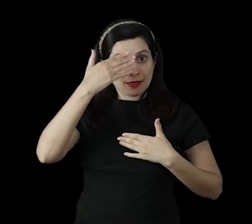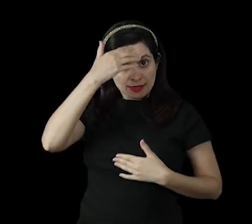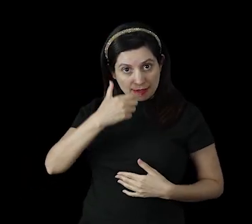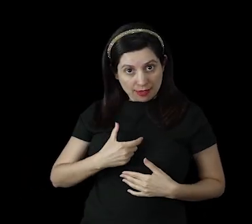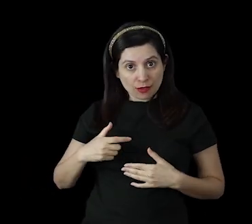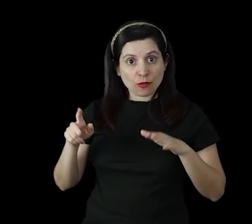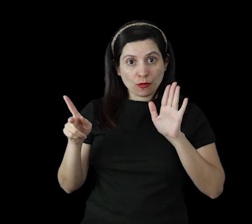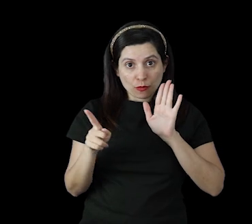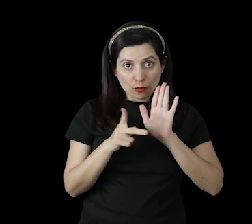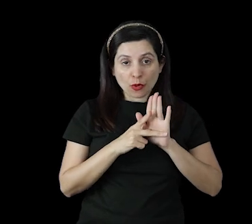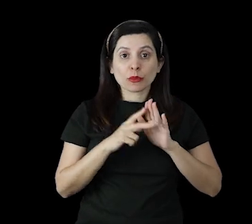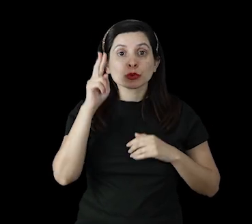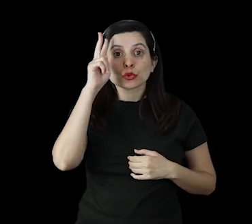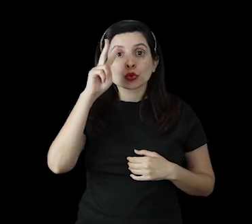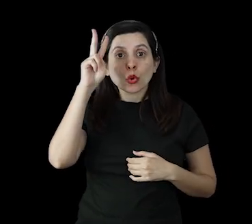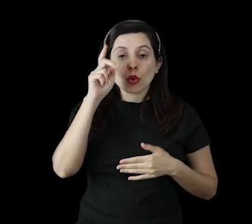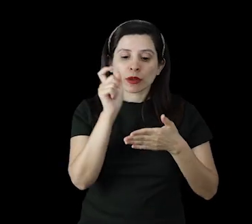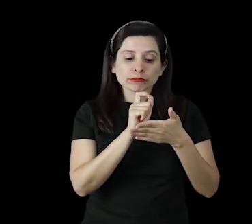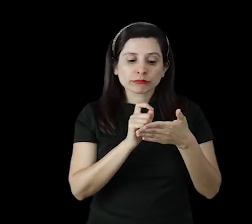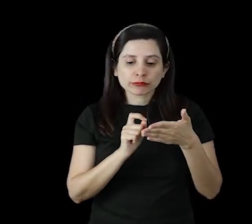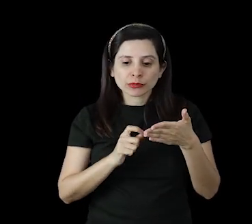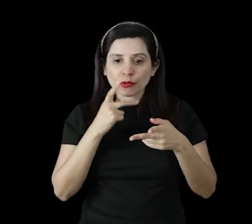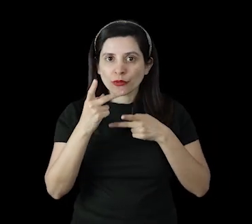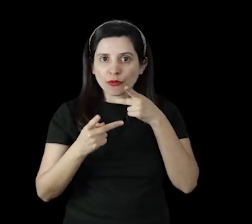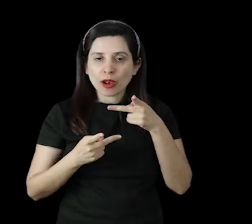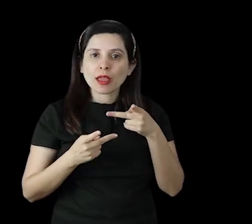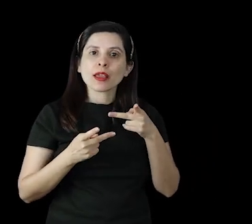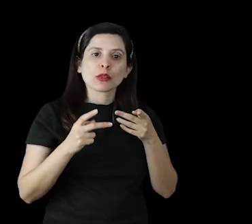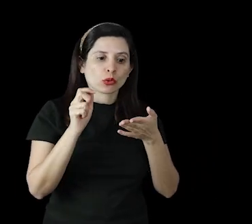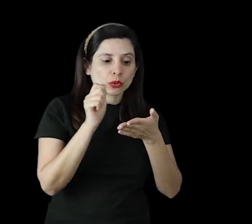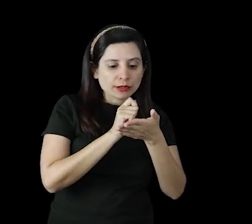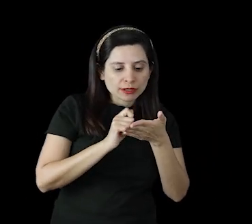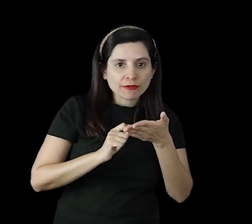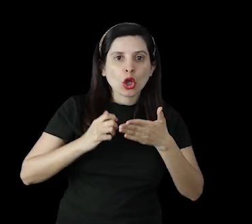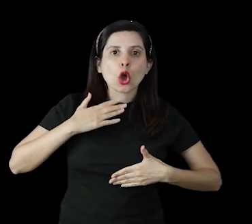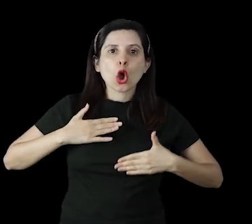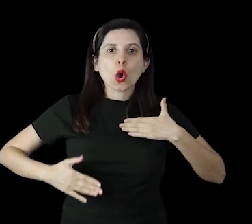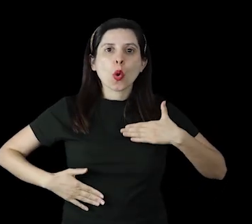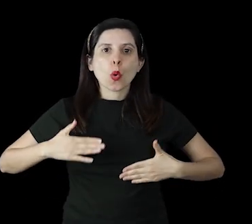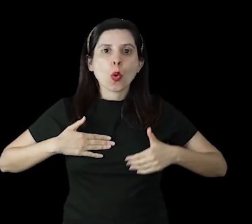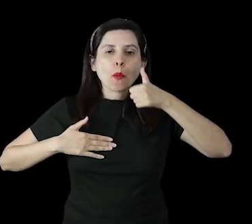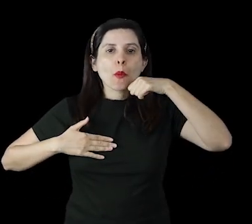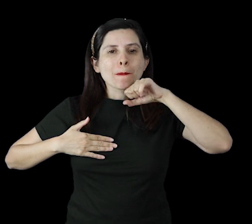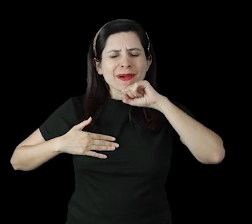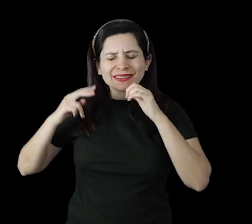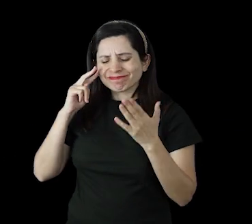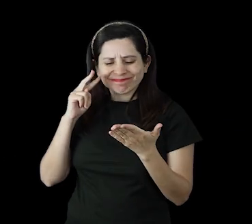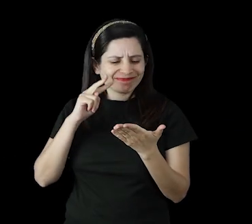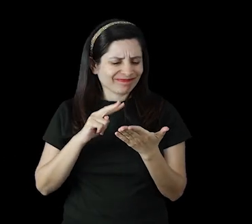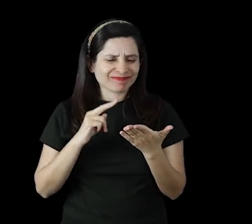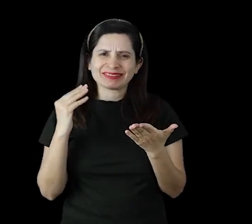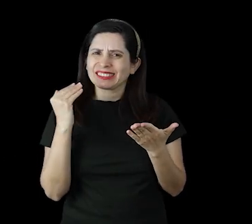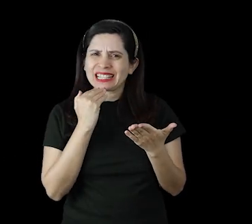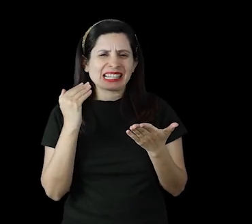algumas histórias que eu escrevo, como falei, eu estou escrevendo o Corpo de Mãe, agora eu estou vendo que tem um monte de falhas, não estou